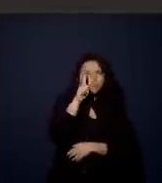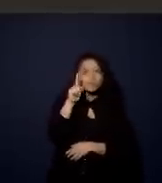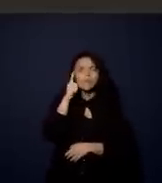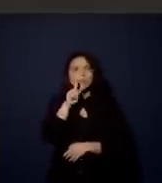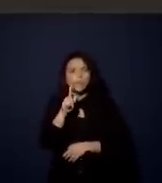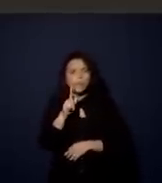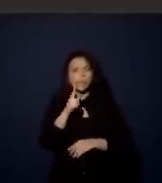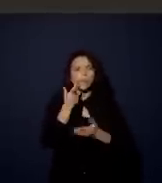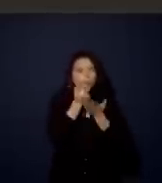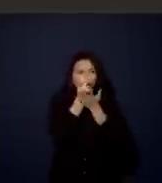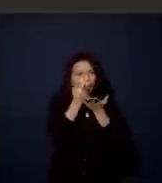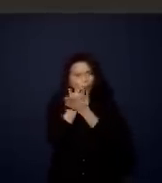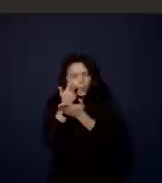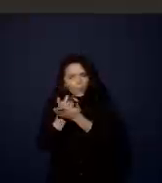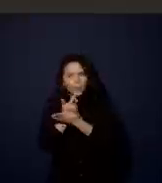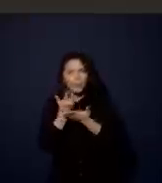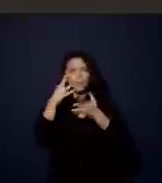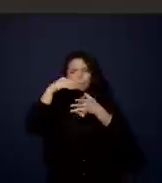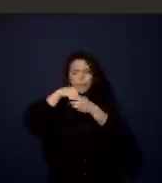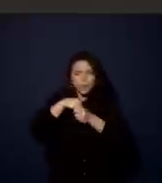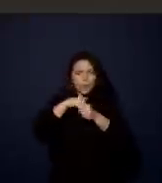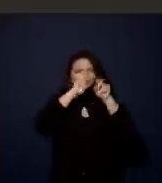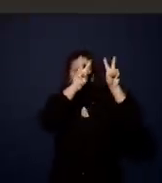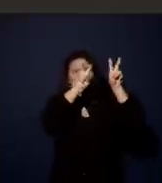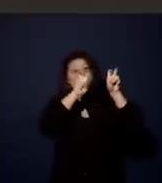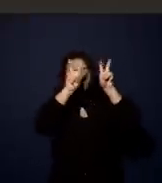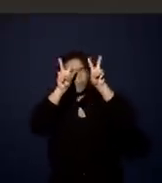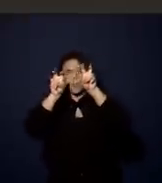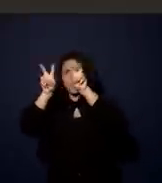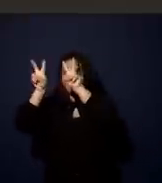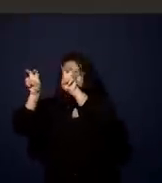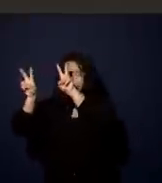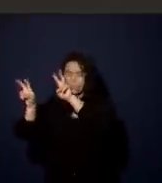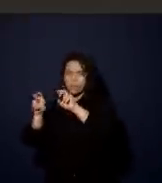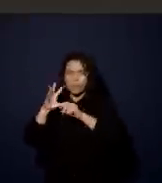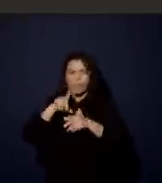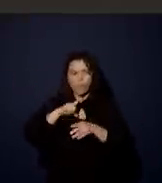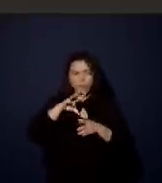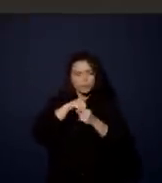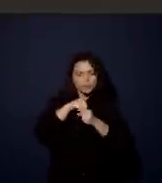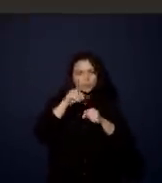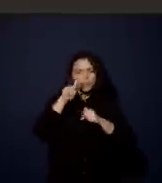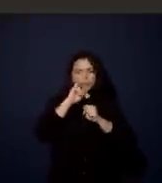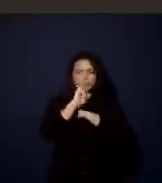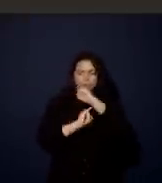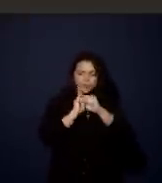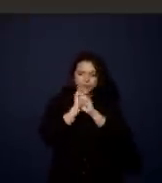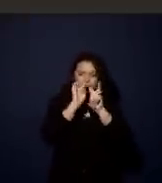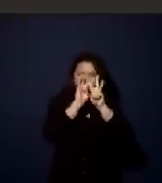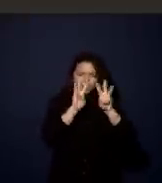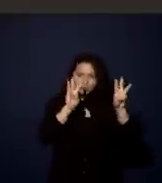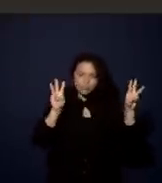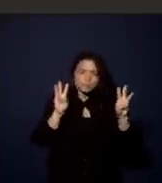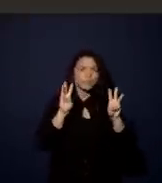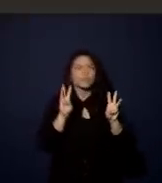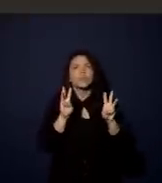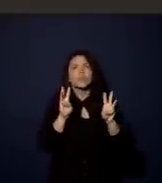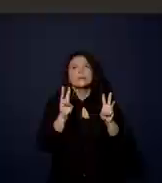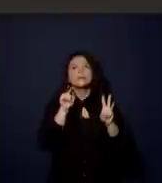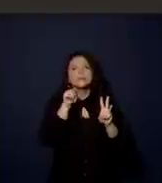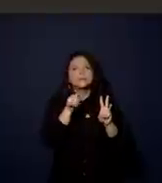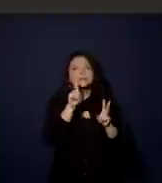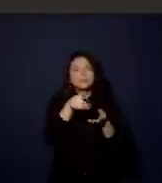A gente tem categorias aonde o online representa metade praticamente